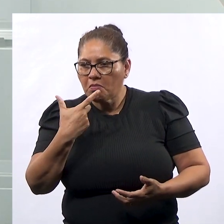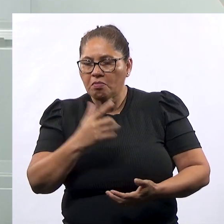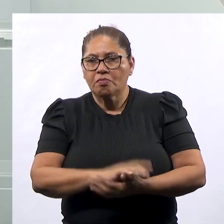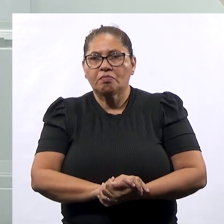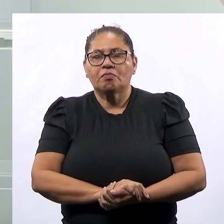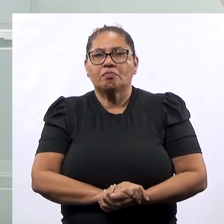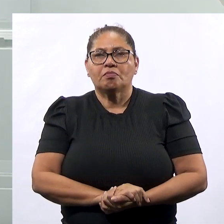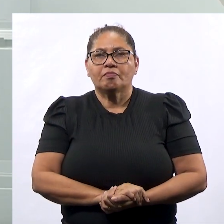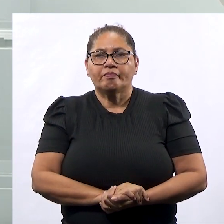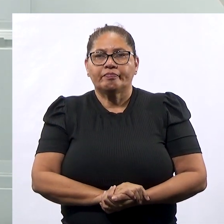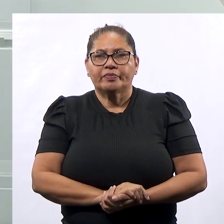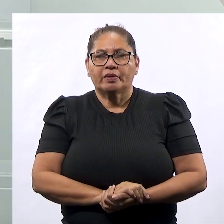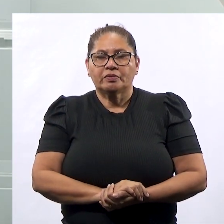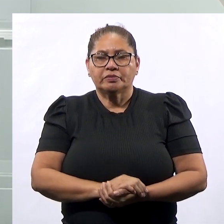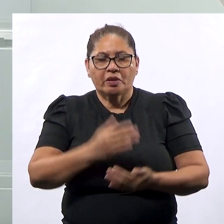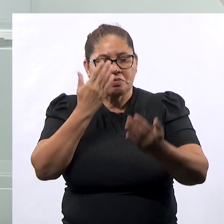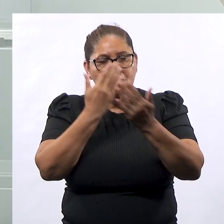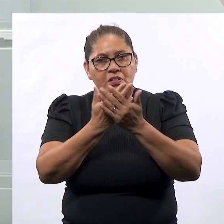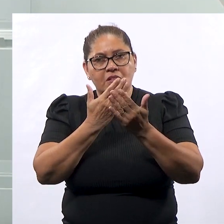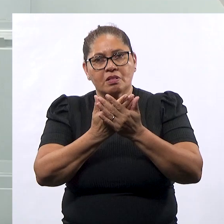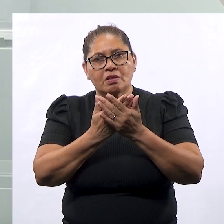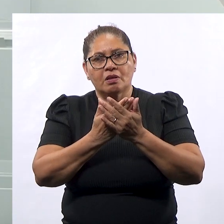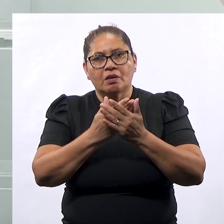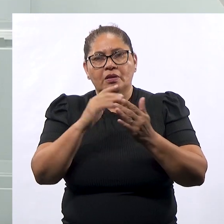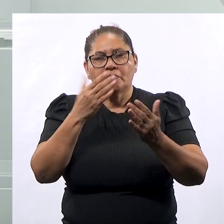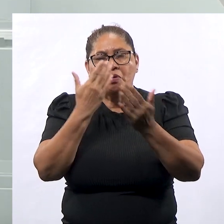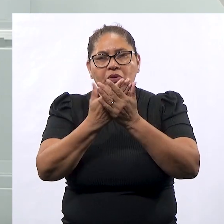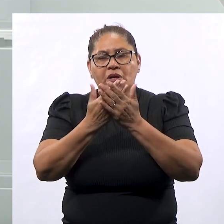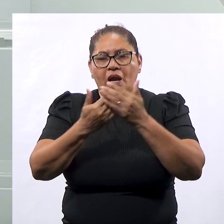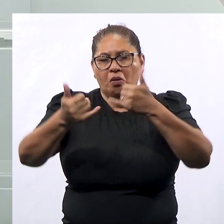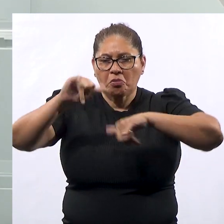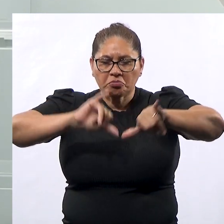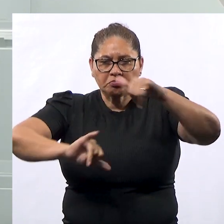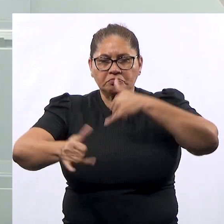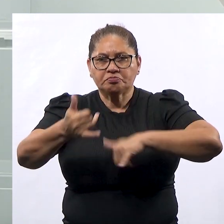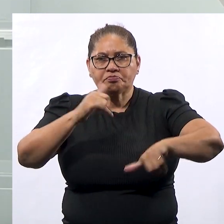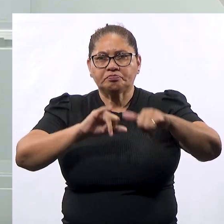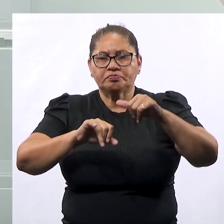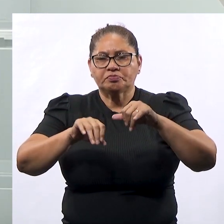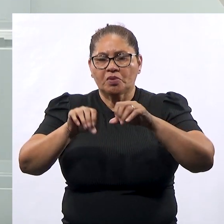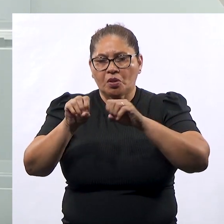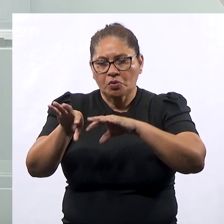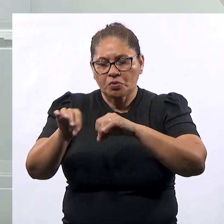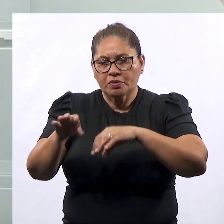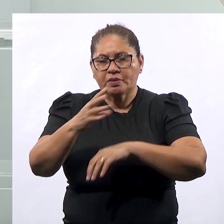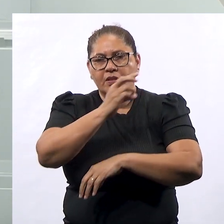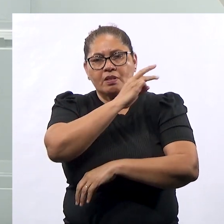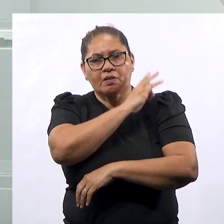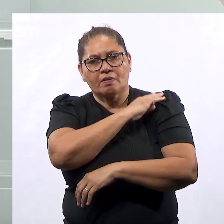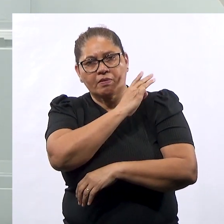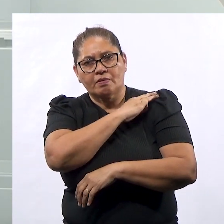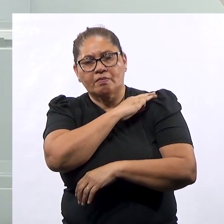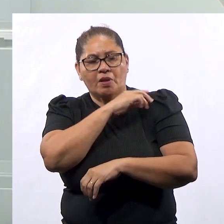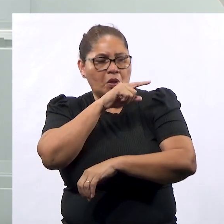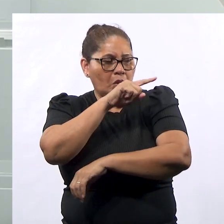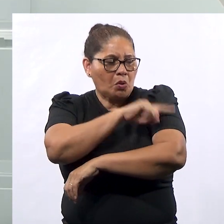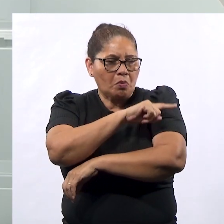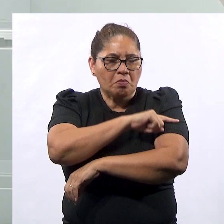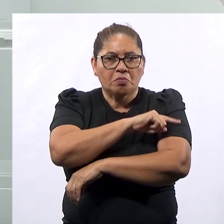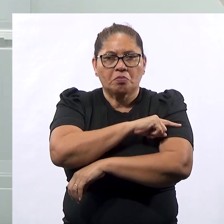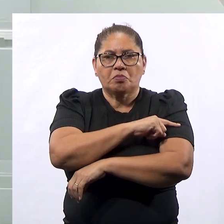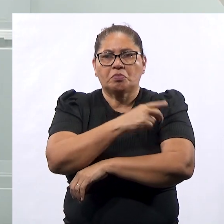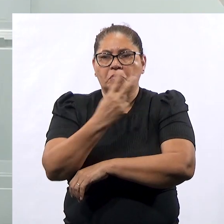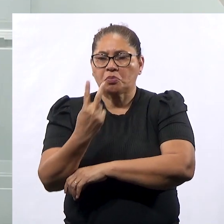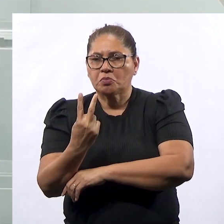ou remédios vão ser utilizados em outras aulas. Pode ir lá para a aula de química do ensino médio ou do ensino